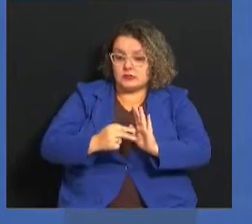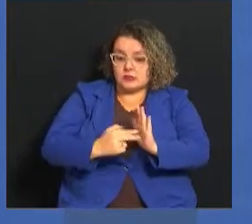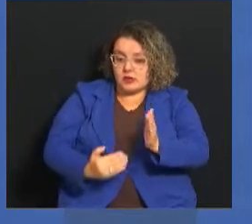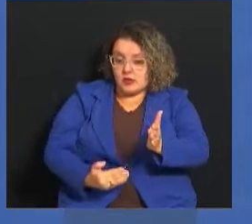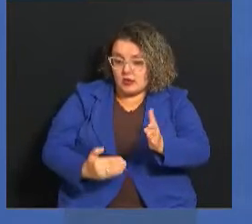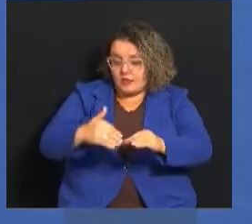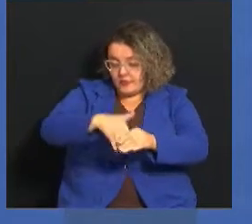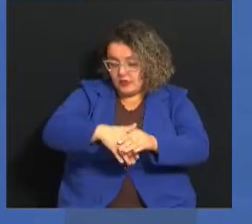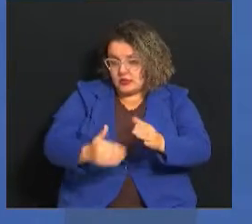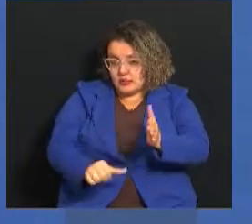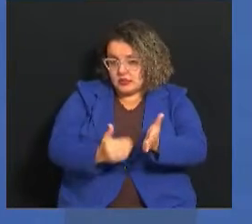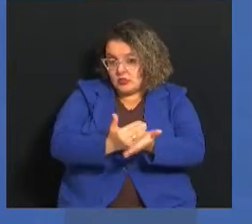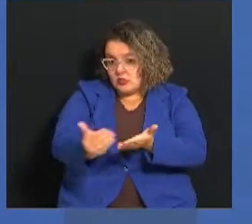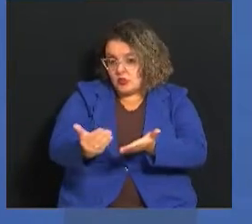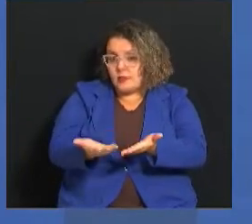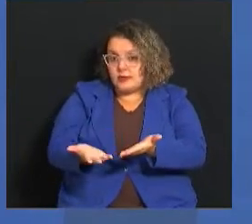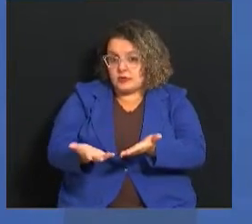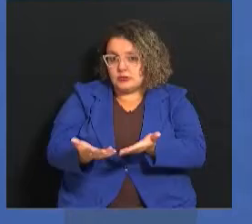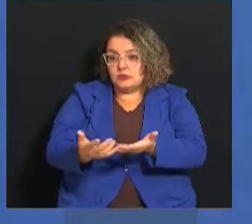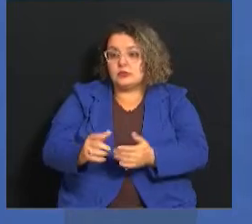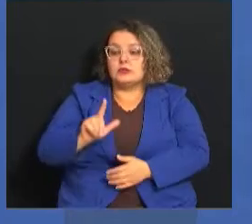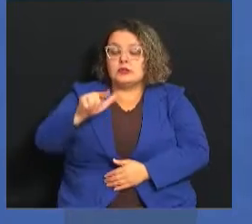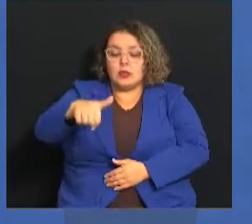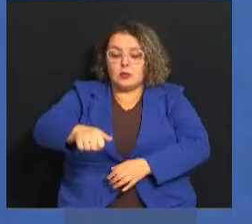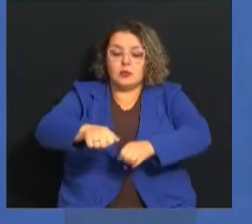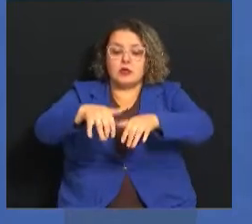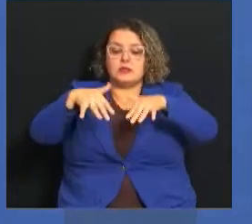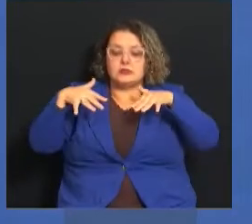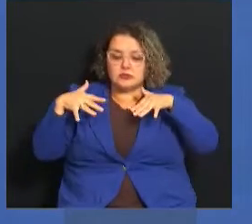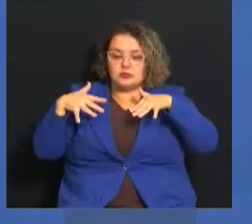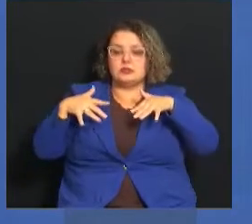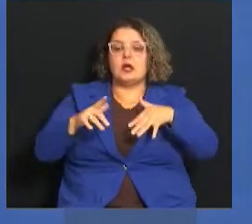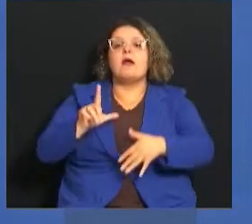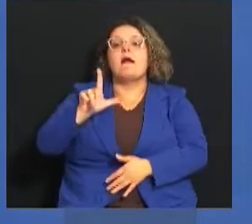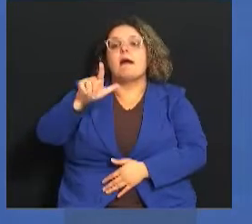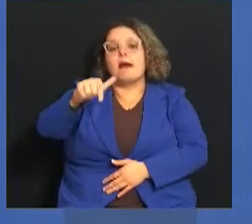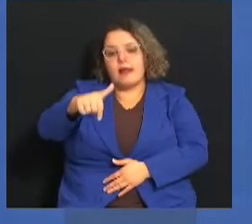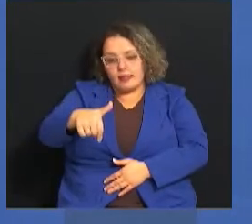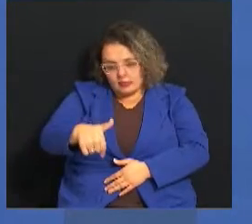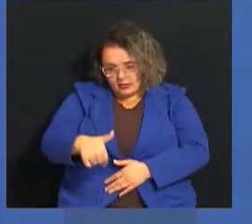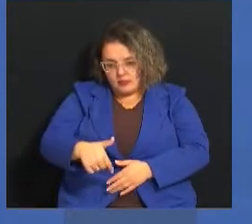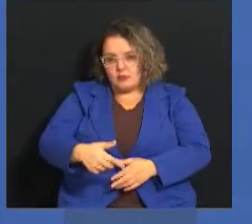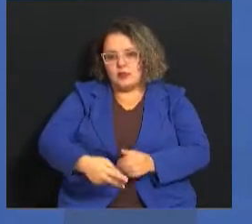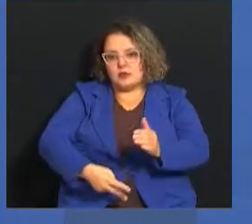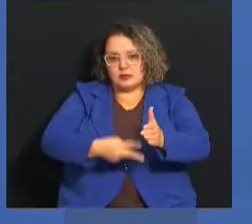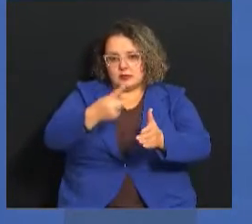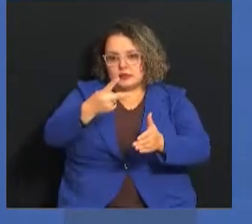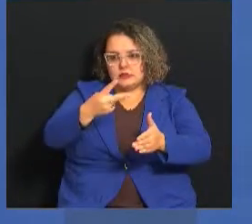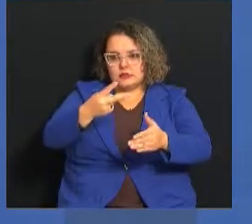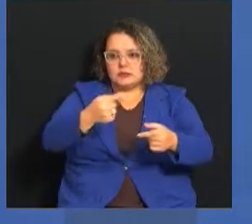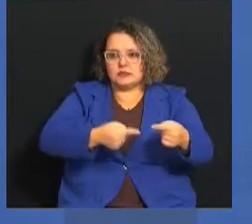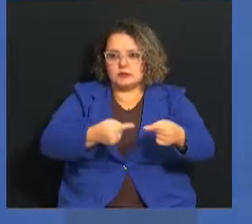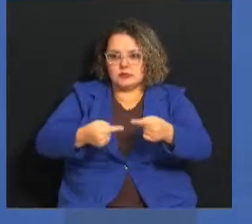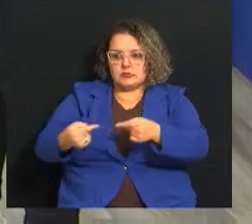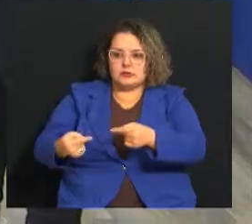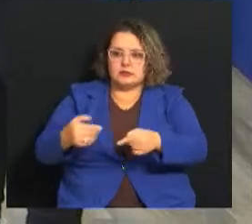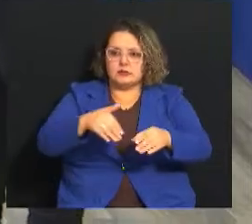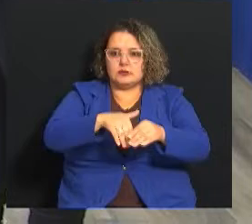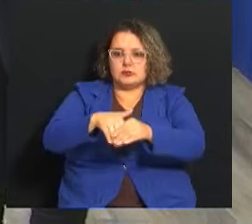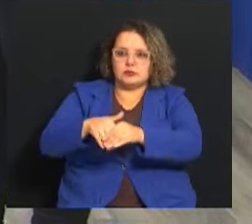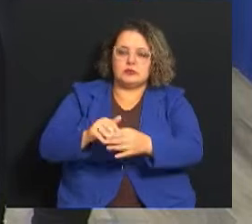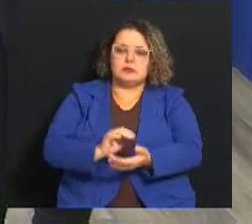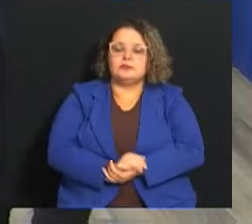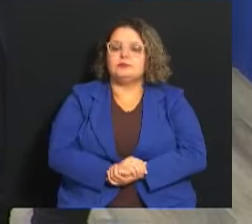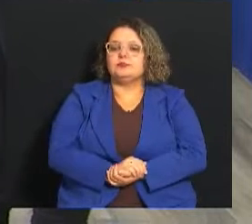vai passar ainda por audiência pública e depois que vai, então, entrar em um segundo turno de votação. A gente